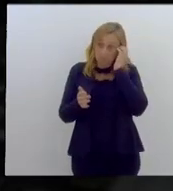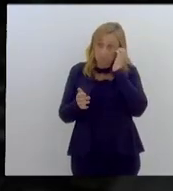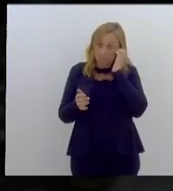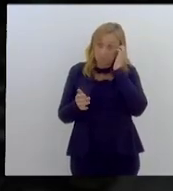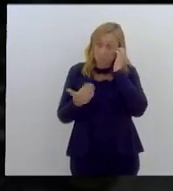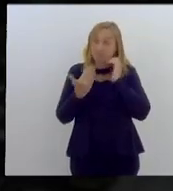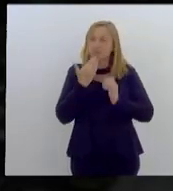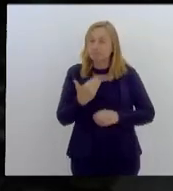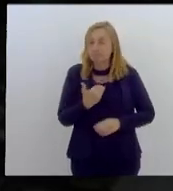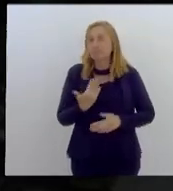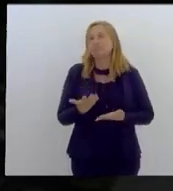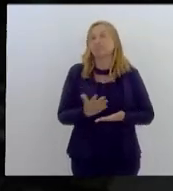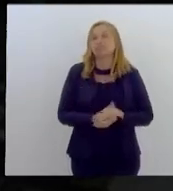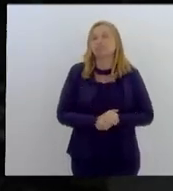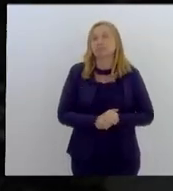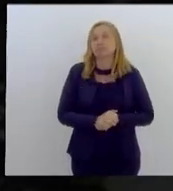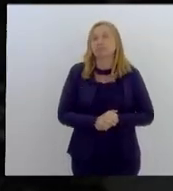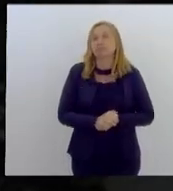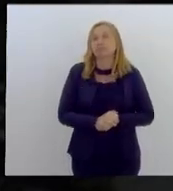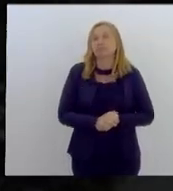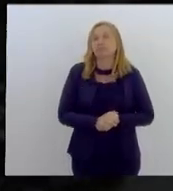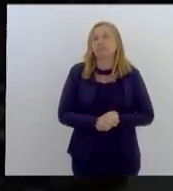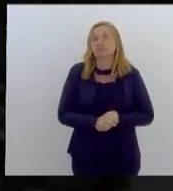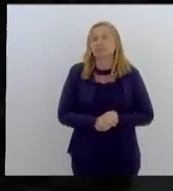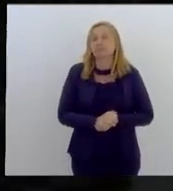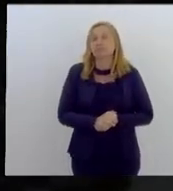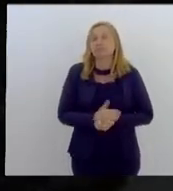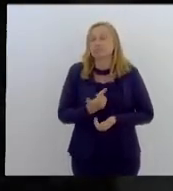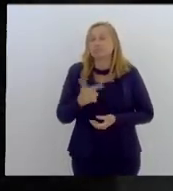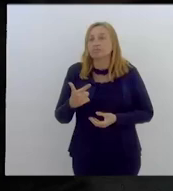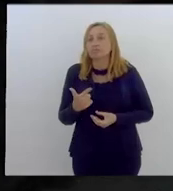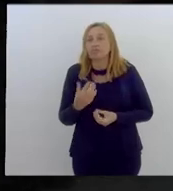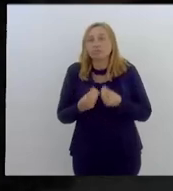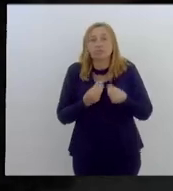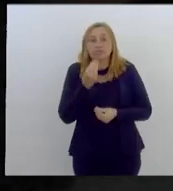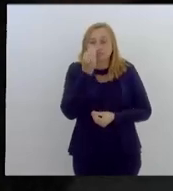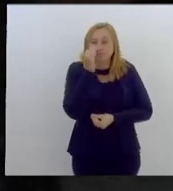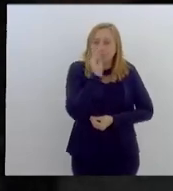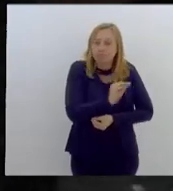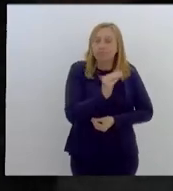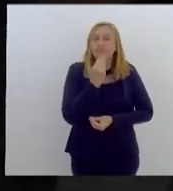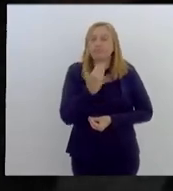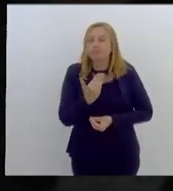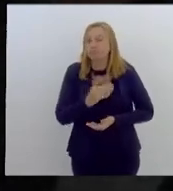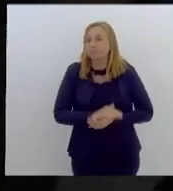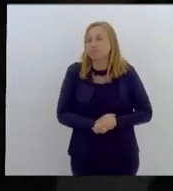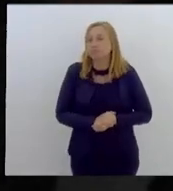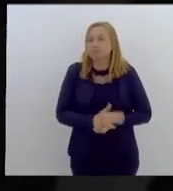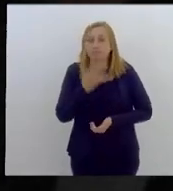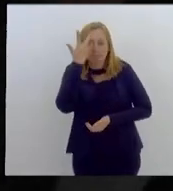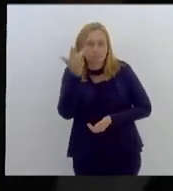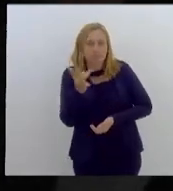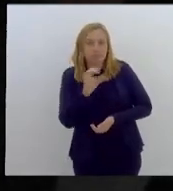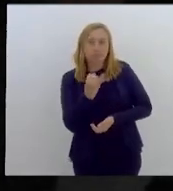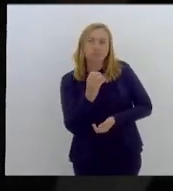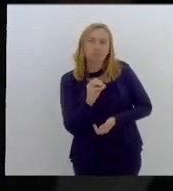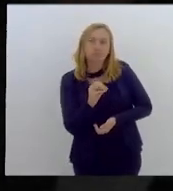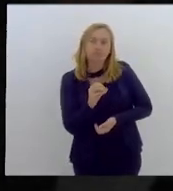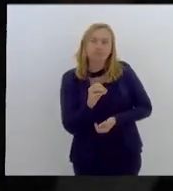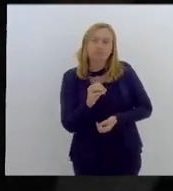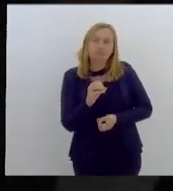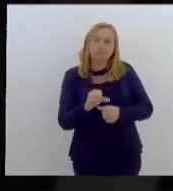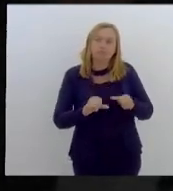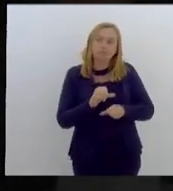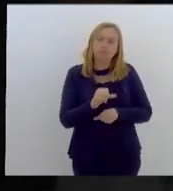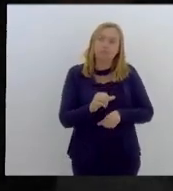foi pedido e eu não tenho como negar esse pedido. Amanhã Serginho vira prefeito